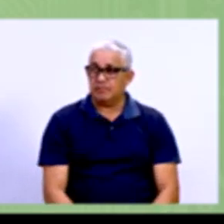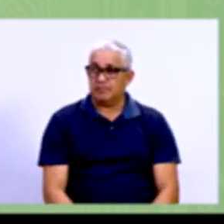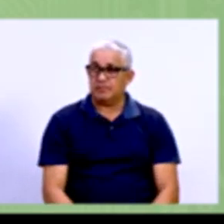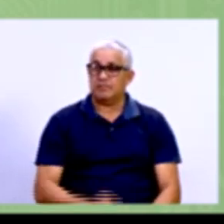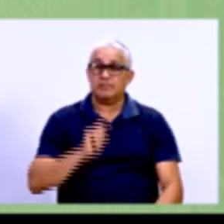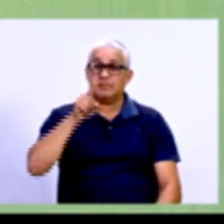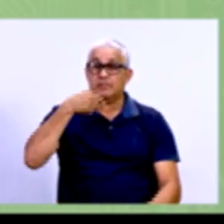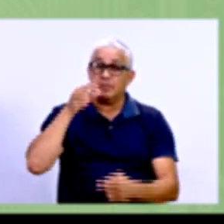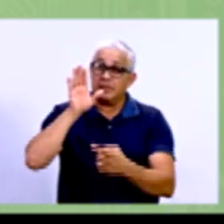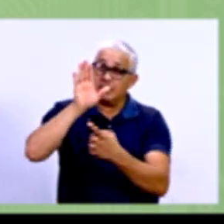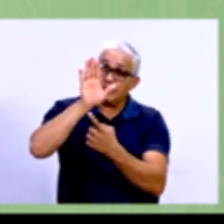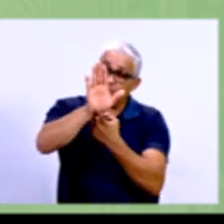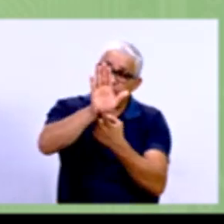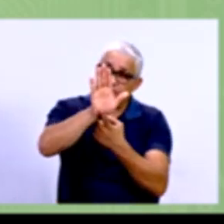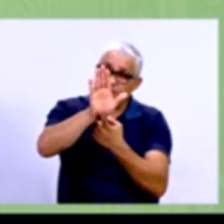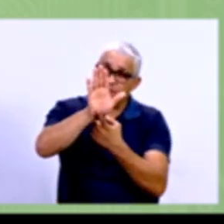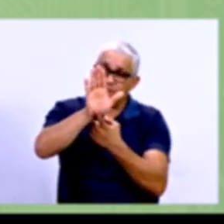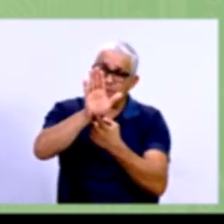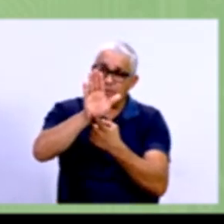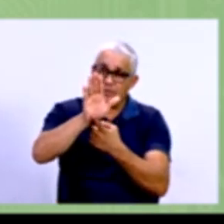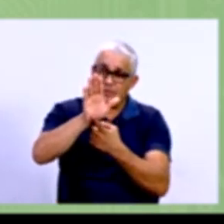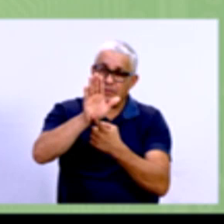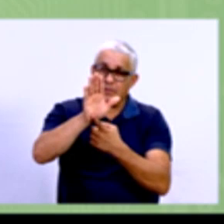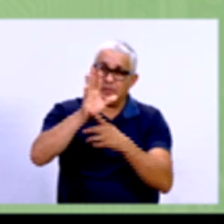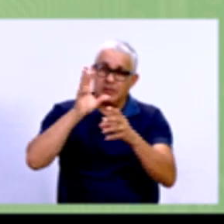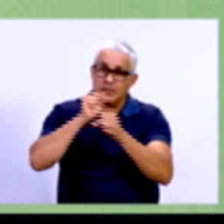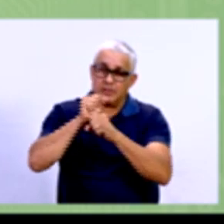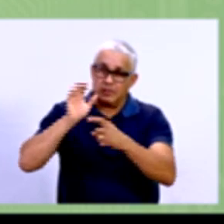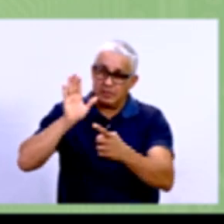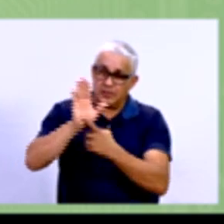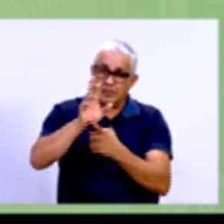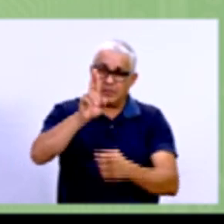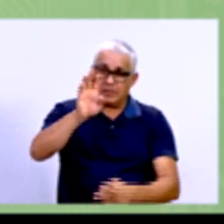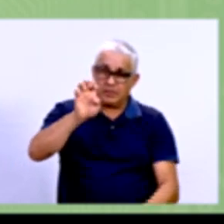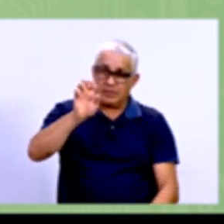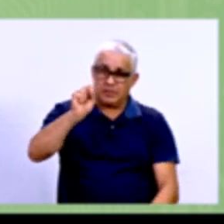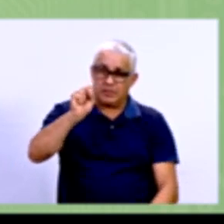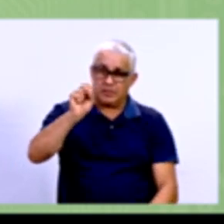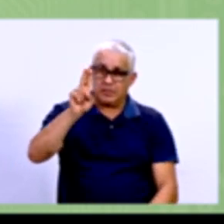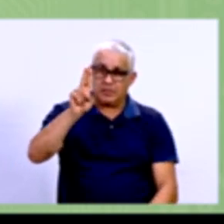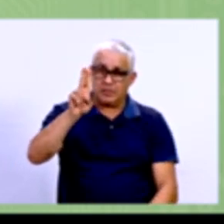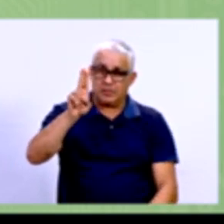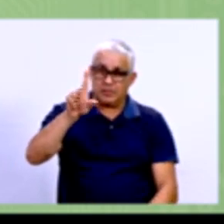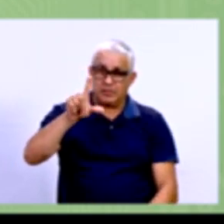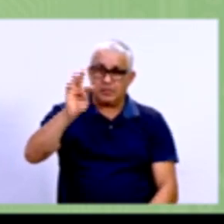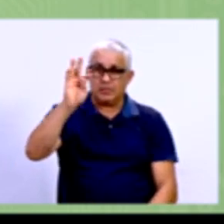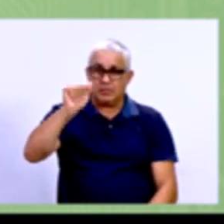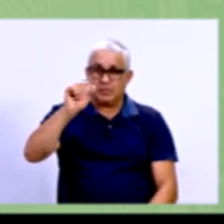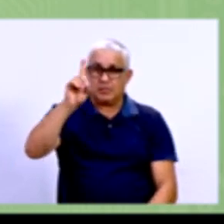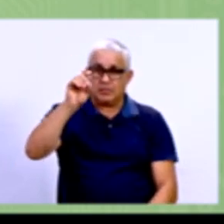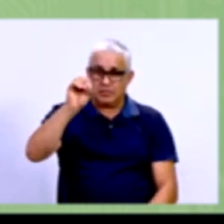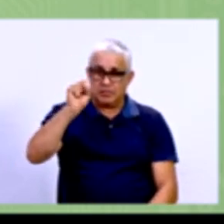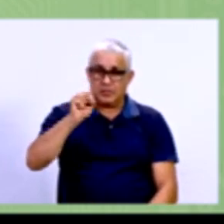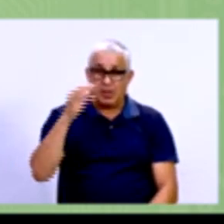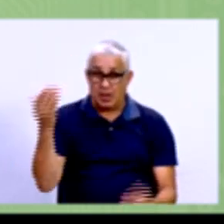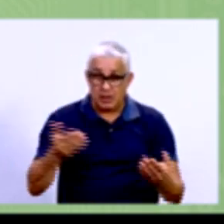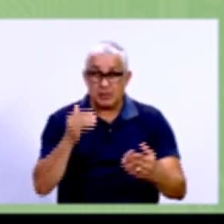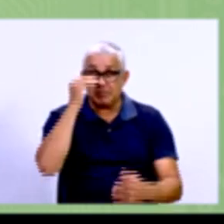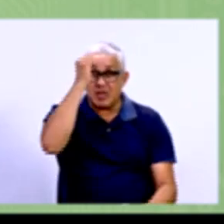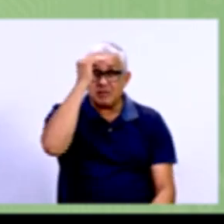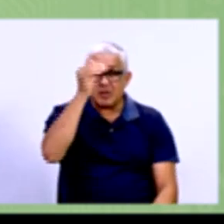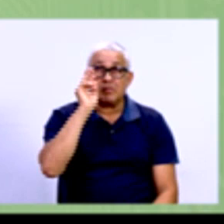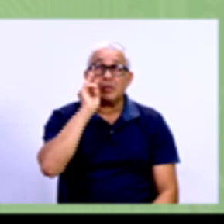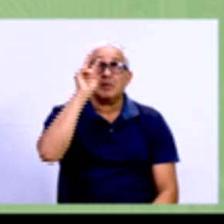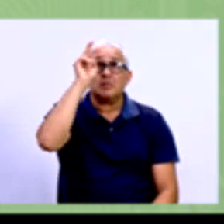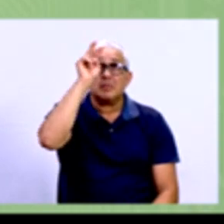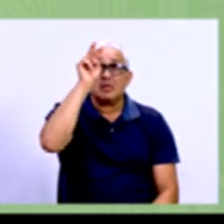a apresentação e resultados, tá? Agora, a gente vendo essas fases, fica bem fácil. A